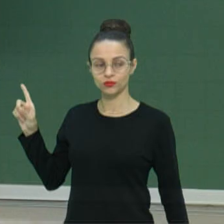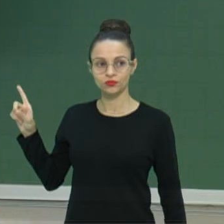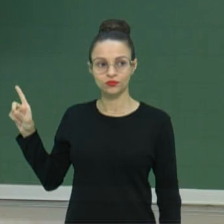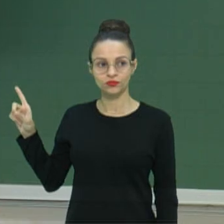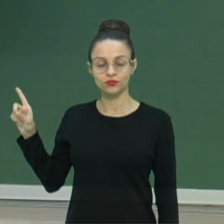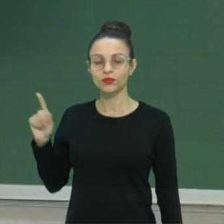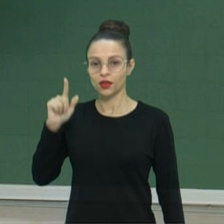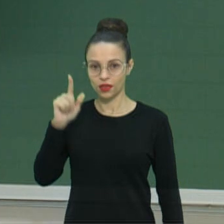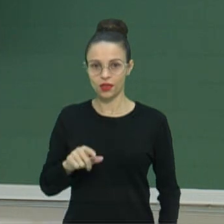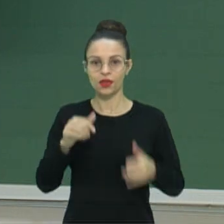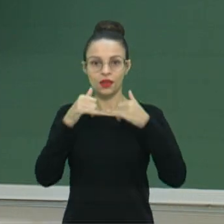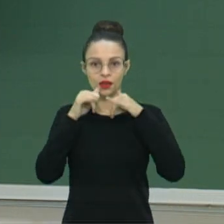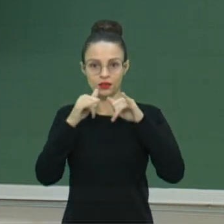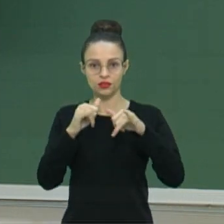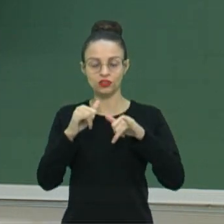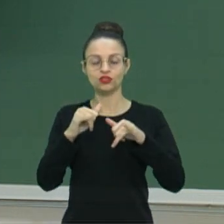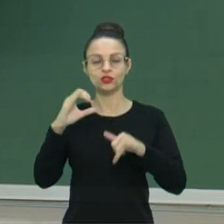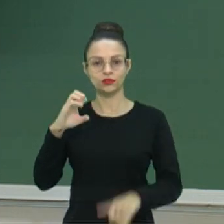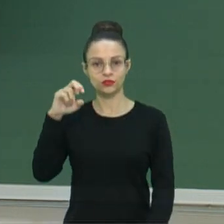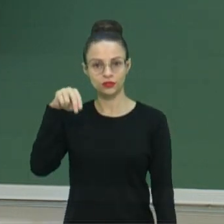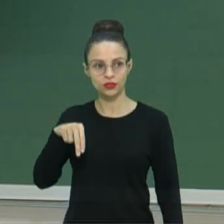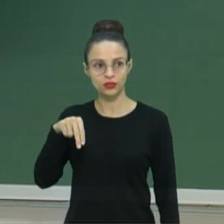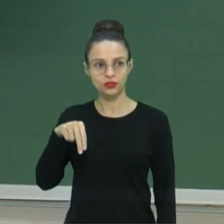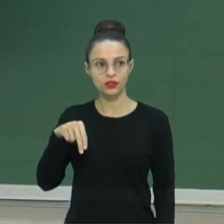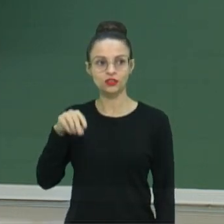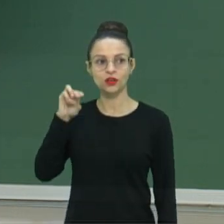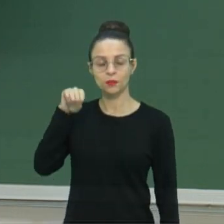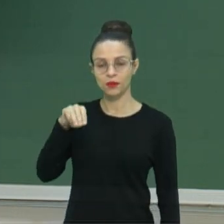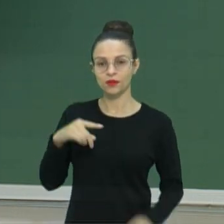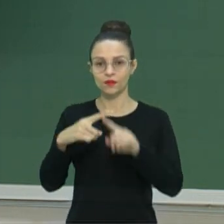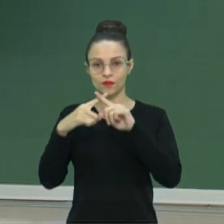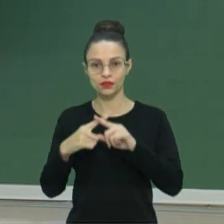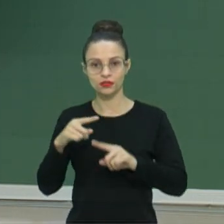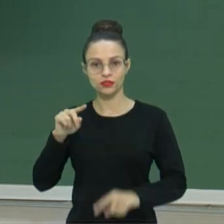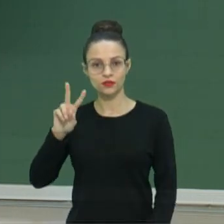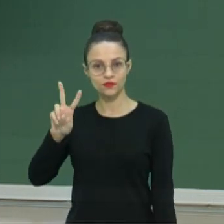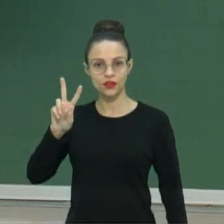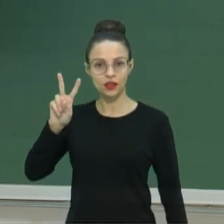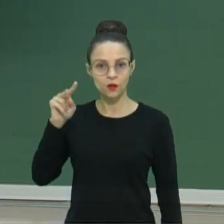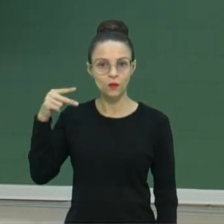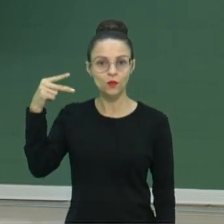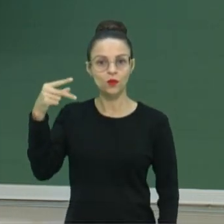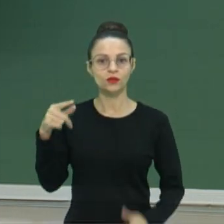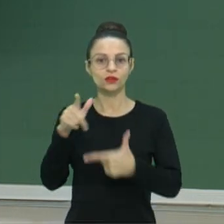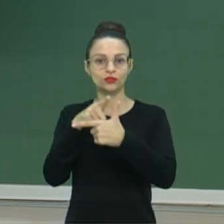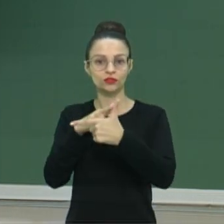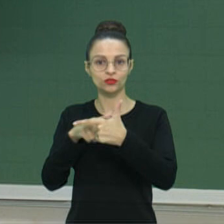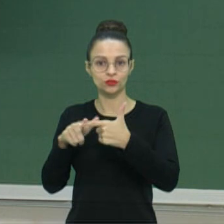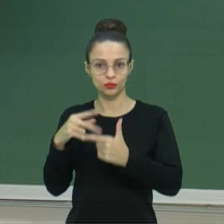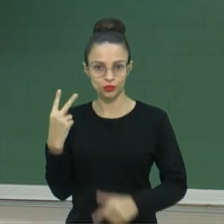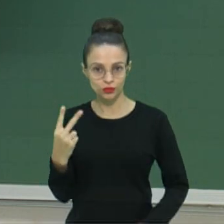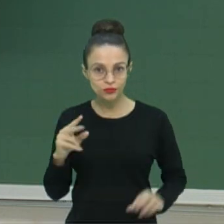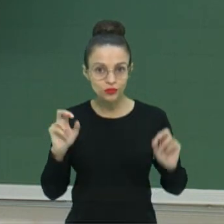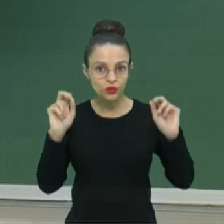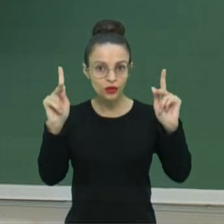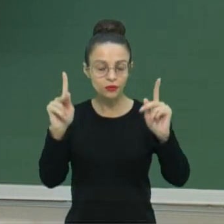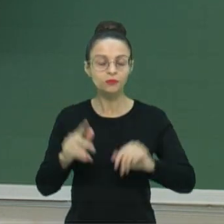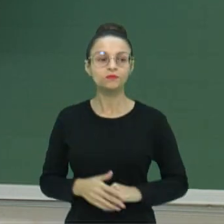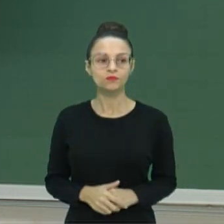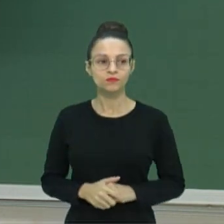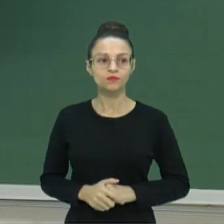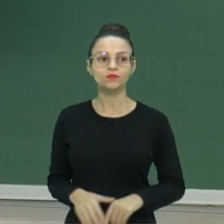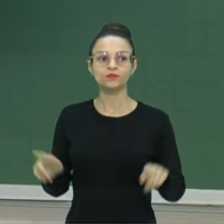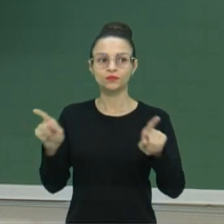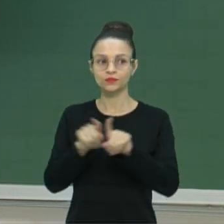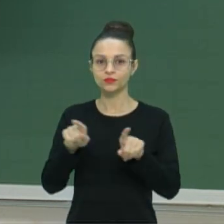ela é, na verdade, energia cinética é igual a massa vezes a velocidade ao quadrado dividido por 2. Ok?